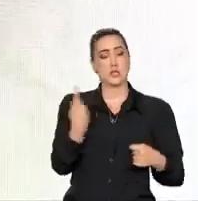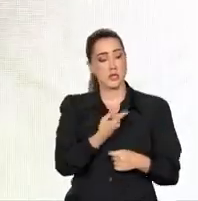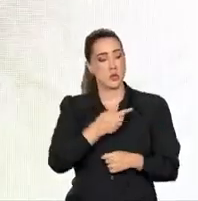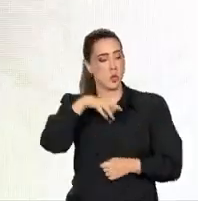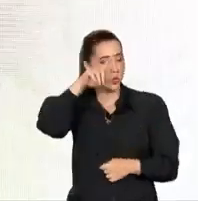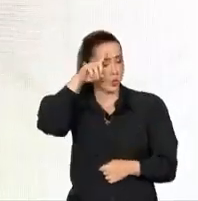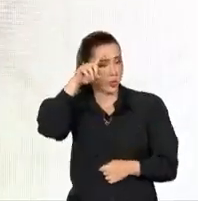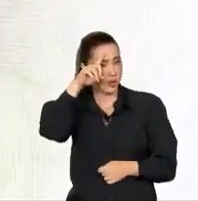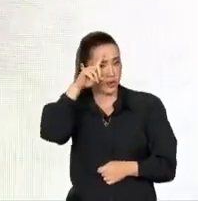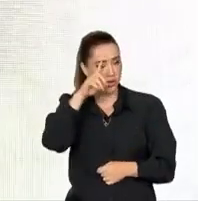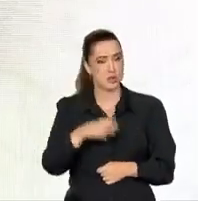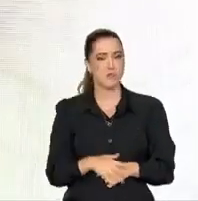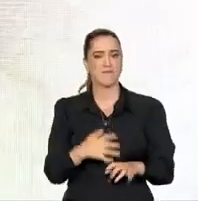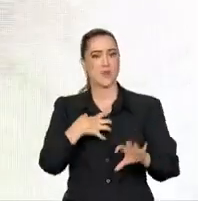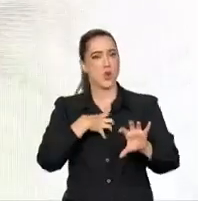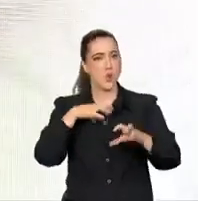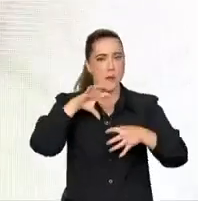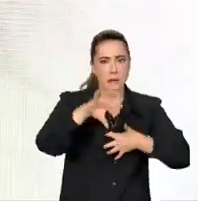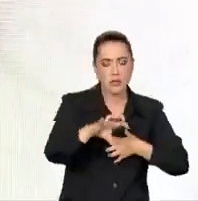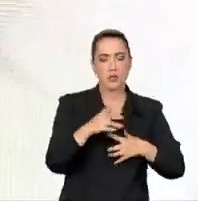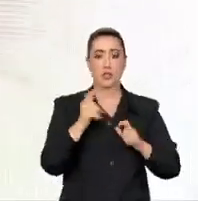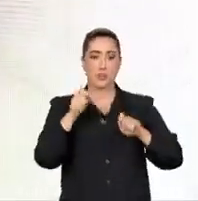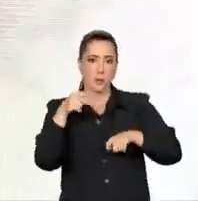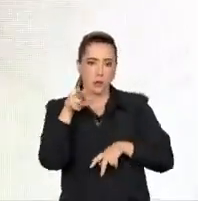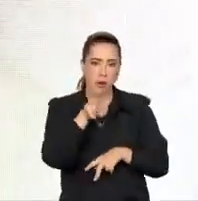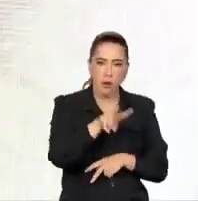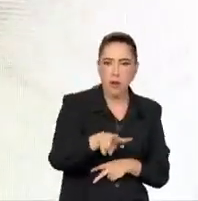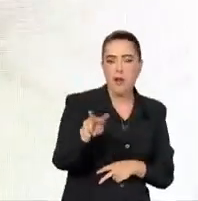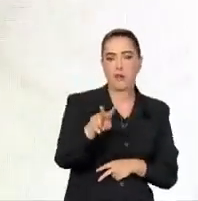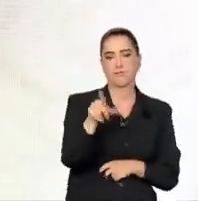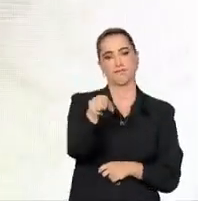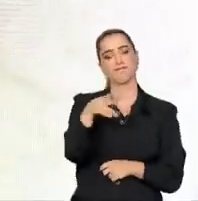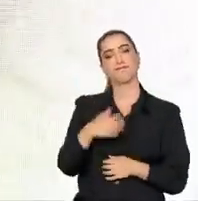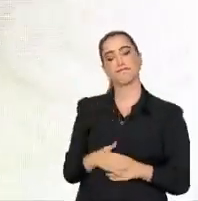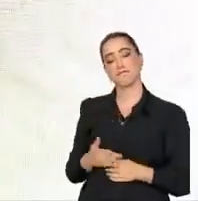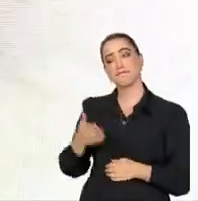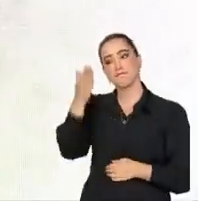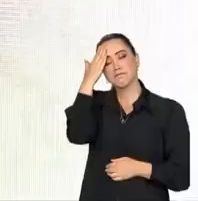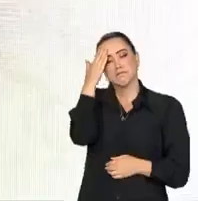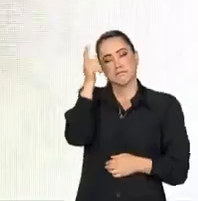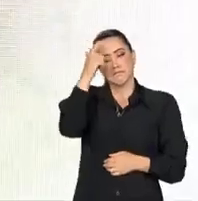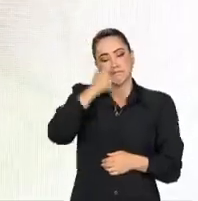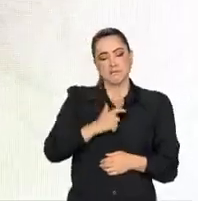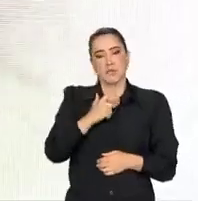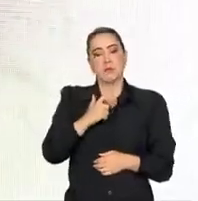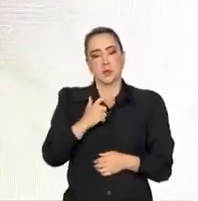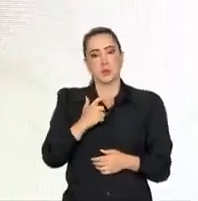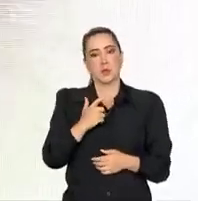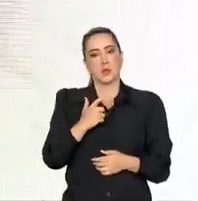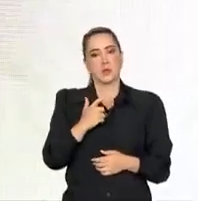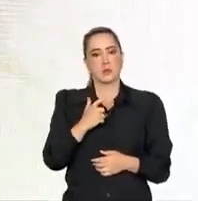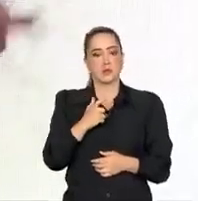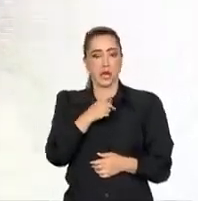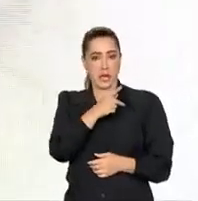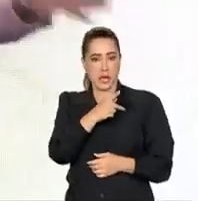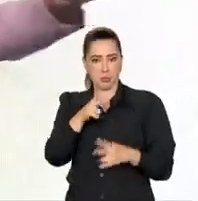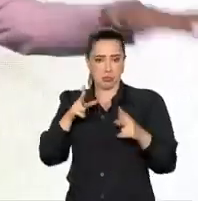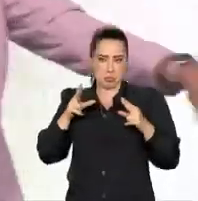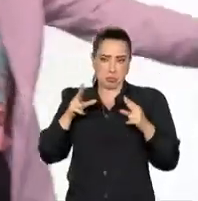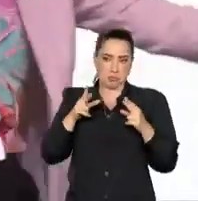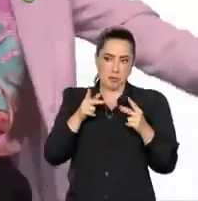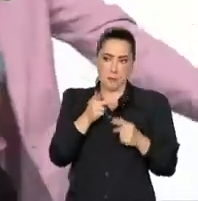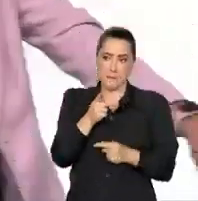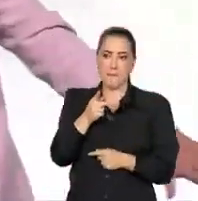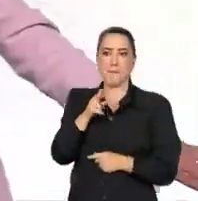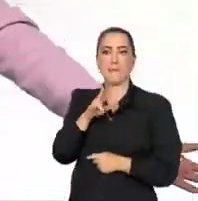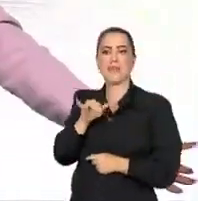dia a dia, com empatia, de poder olhar e falar, eu sei que eu sou uma pessoa privilegiada, mas eu sei que essa criança